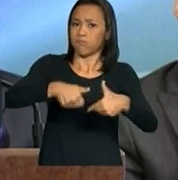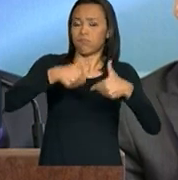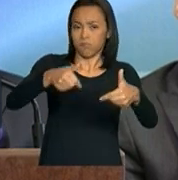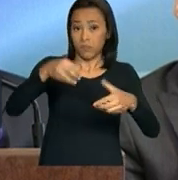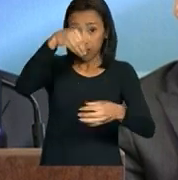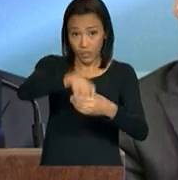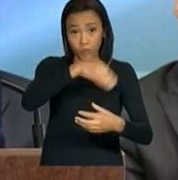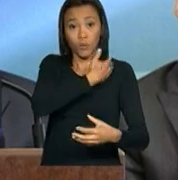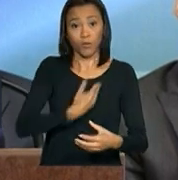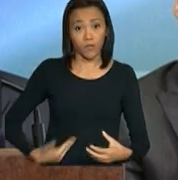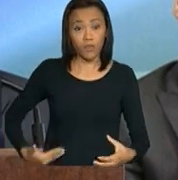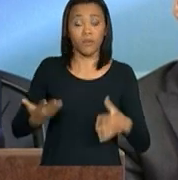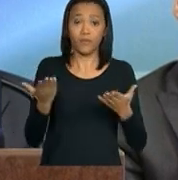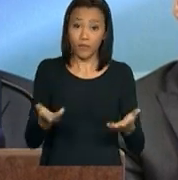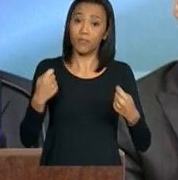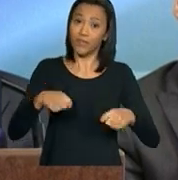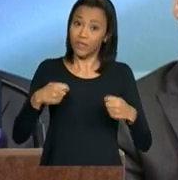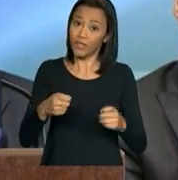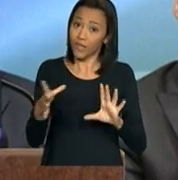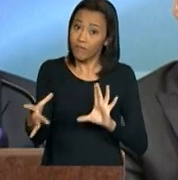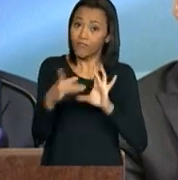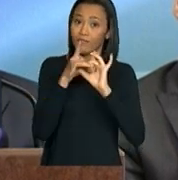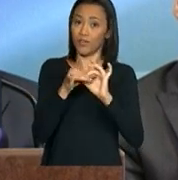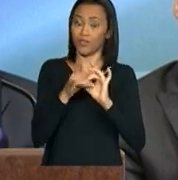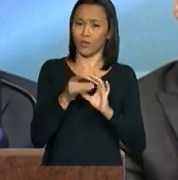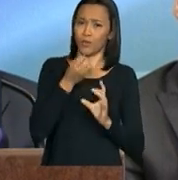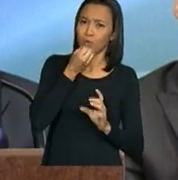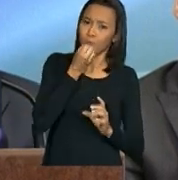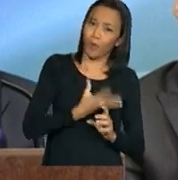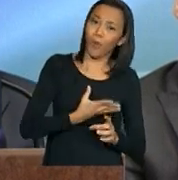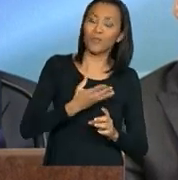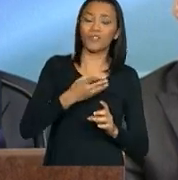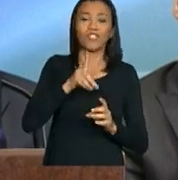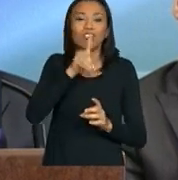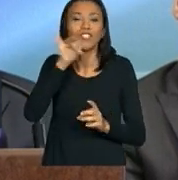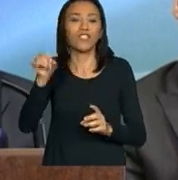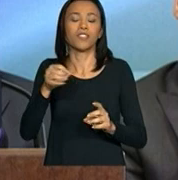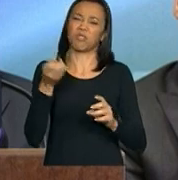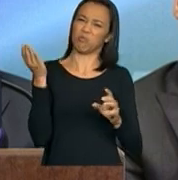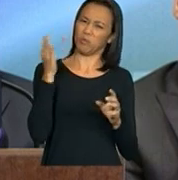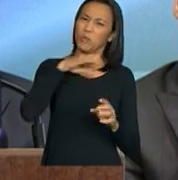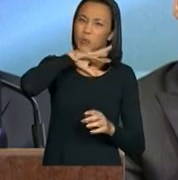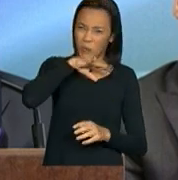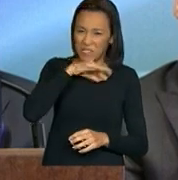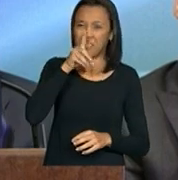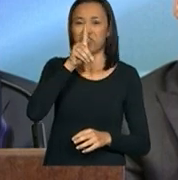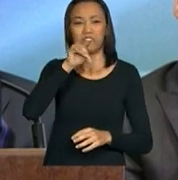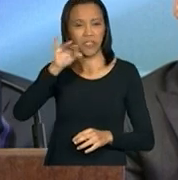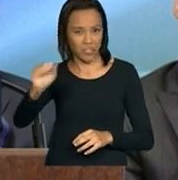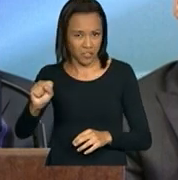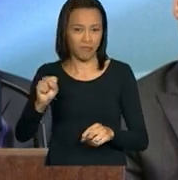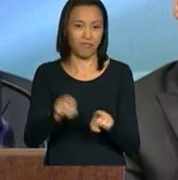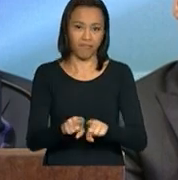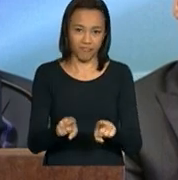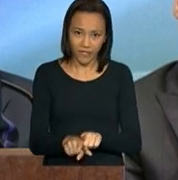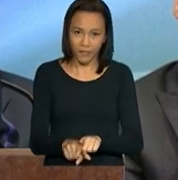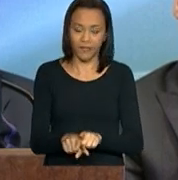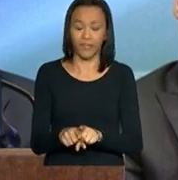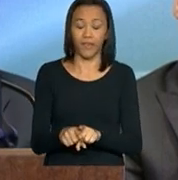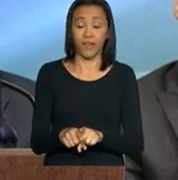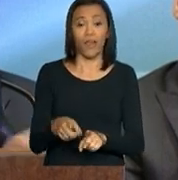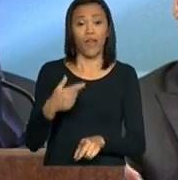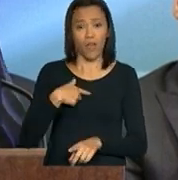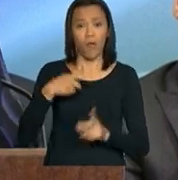portanto tem de estar com a gente nos bons e nos maus momentos e nós com eles eu posso